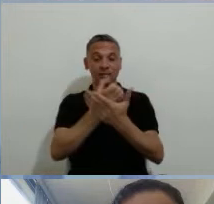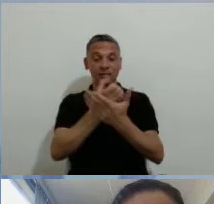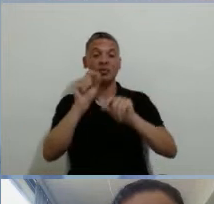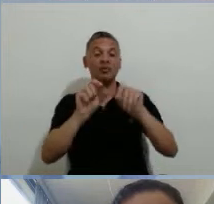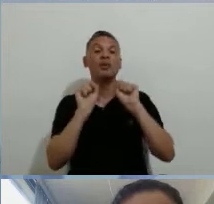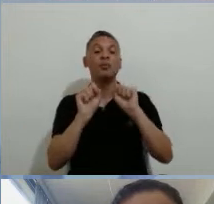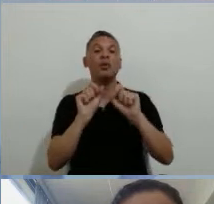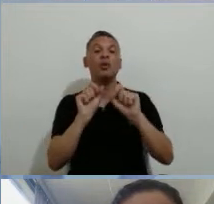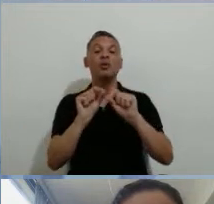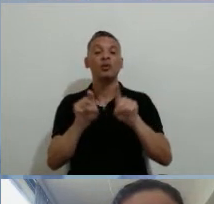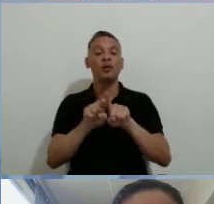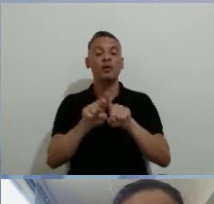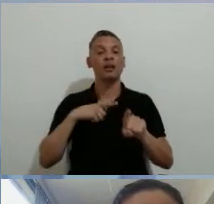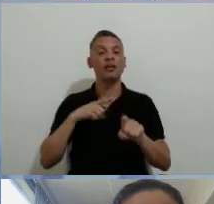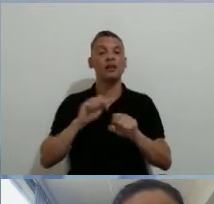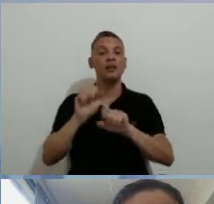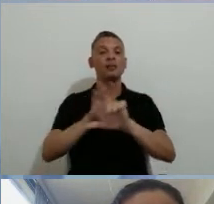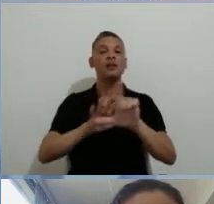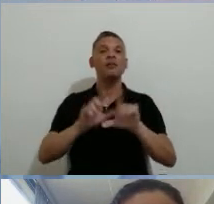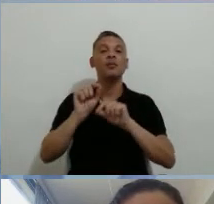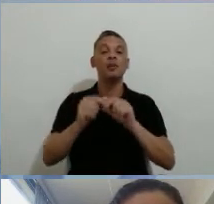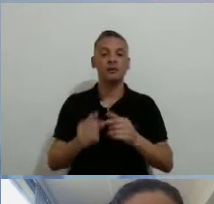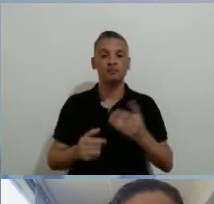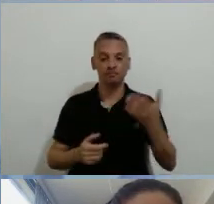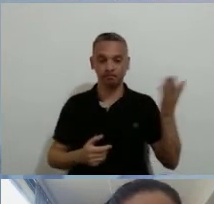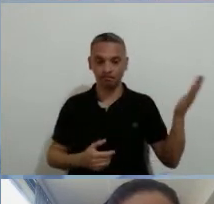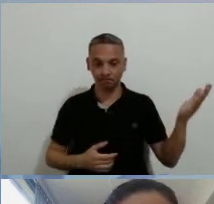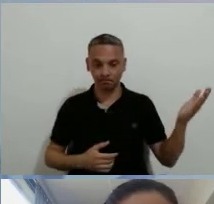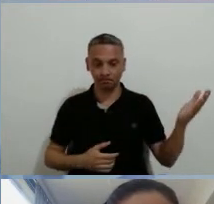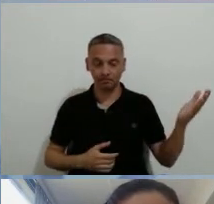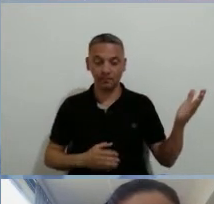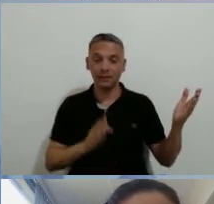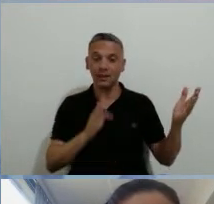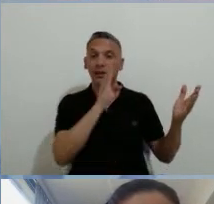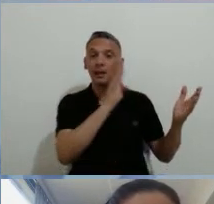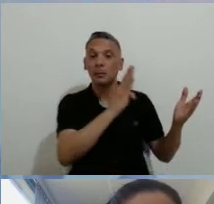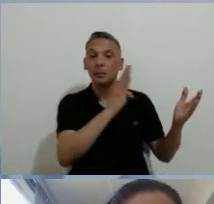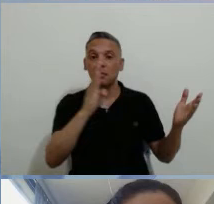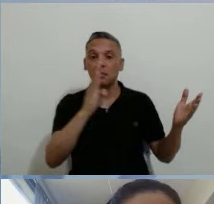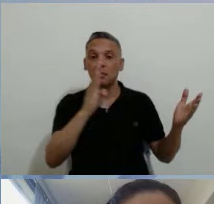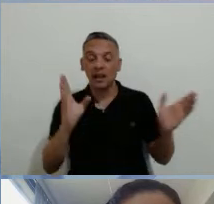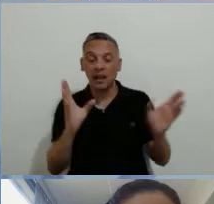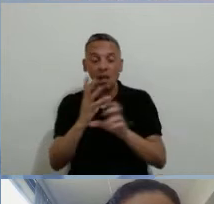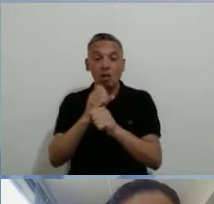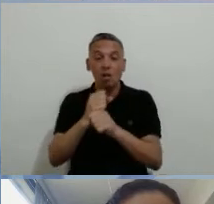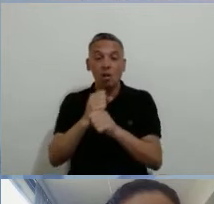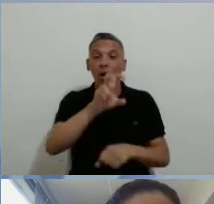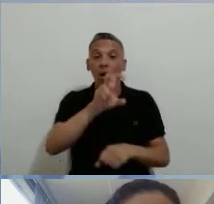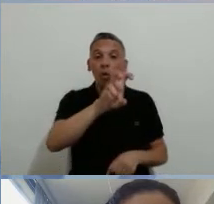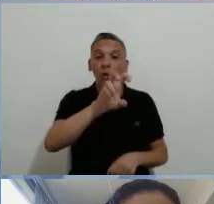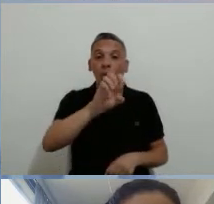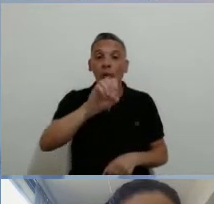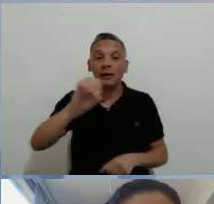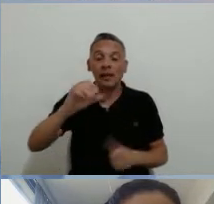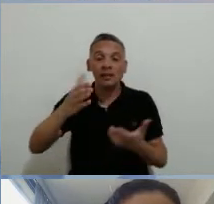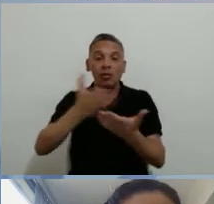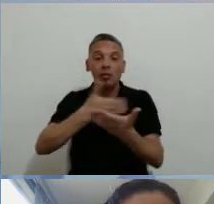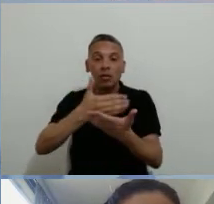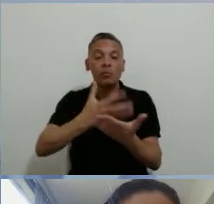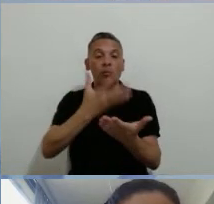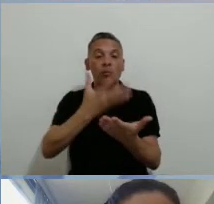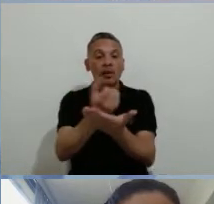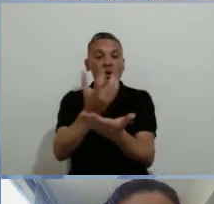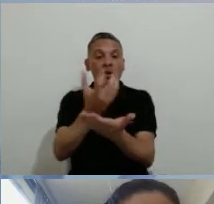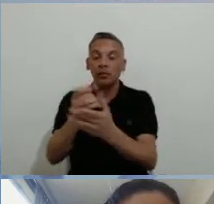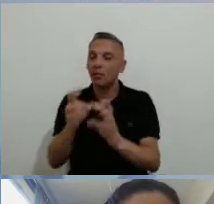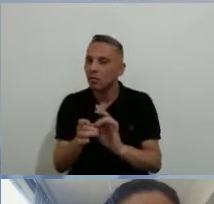políticas públicas pela primeira infância é uma biblioteca com aproximadamente 500 obras para consultas e download. Os